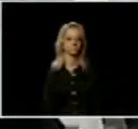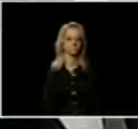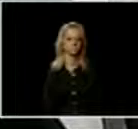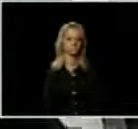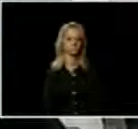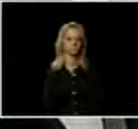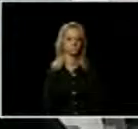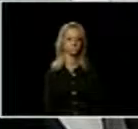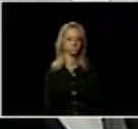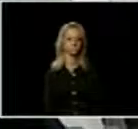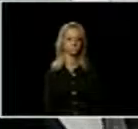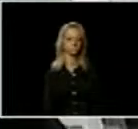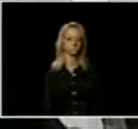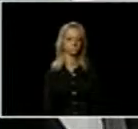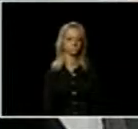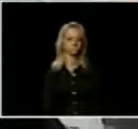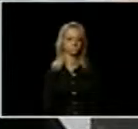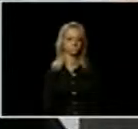Começa por aí.